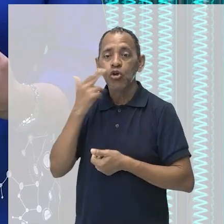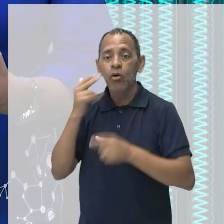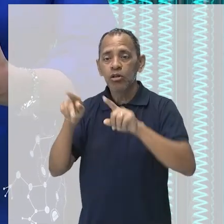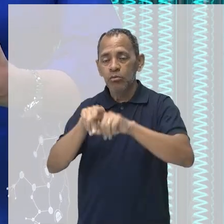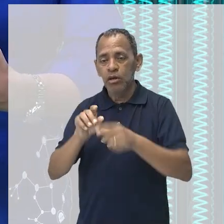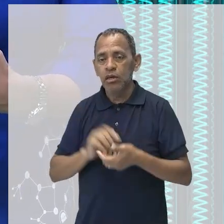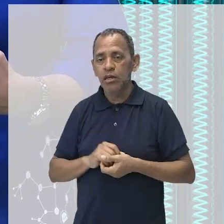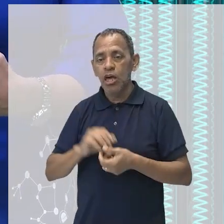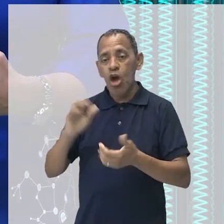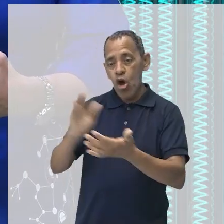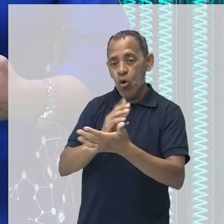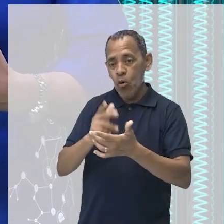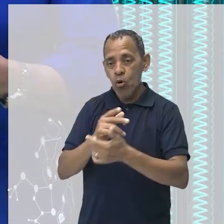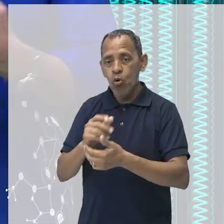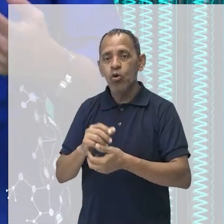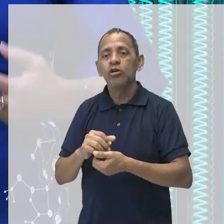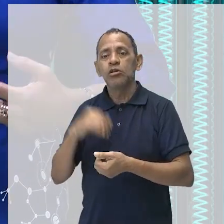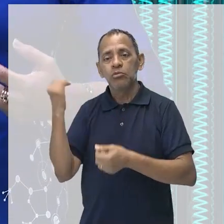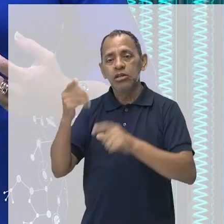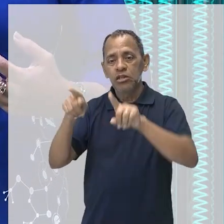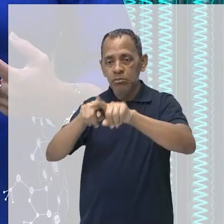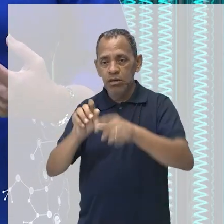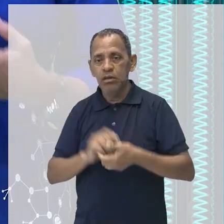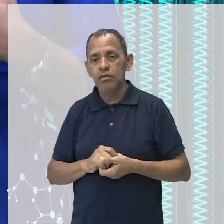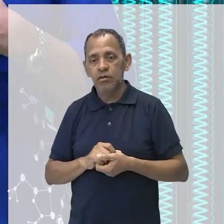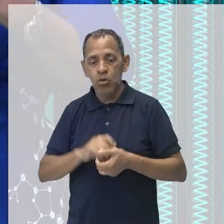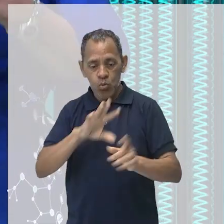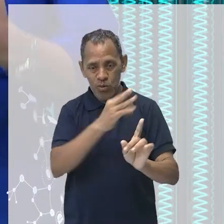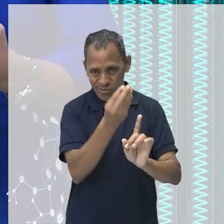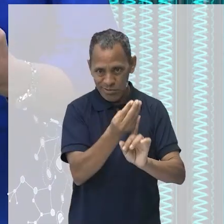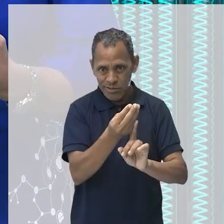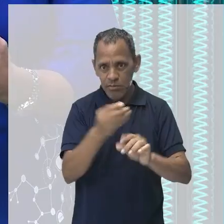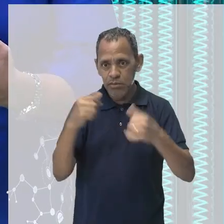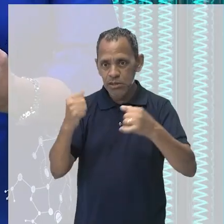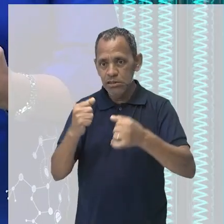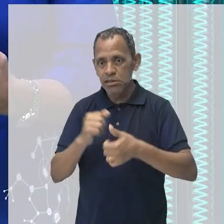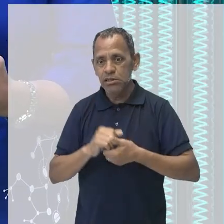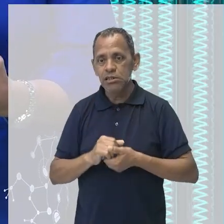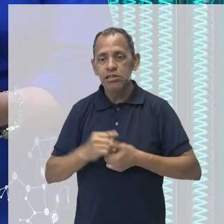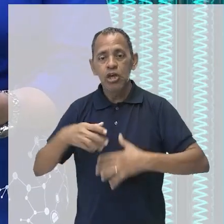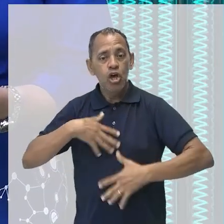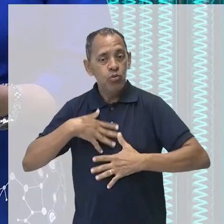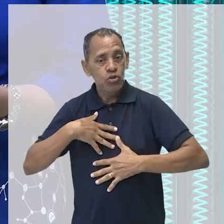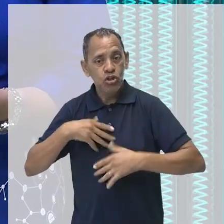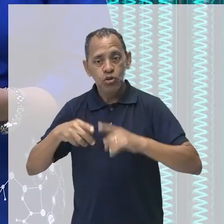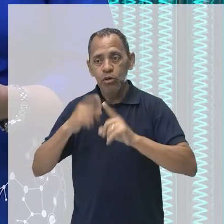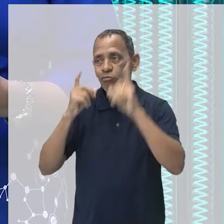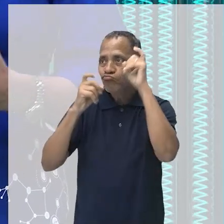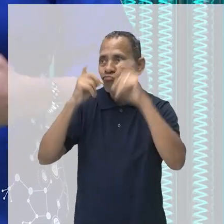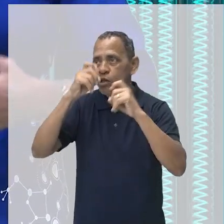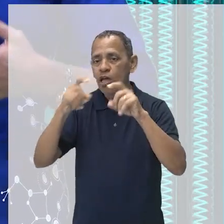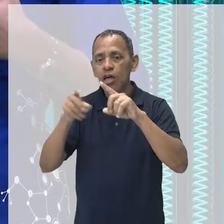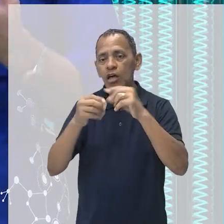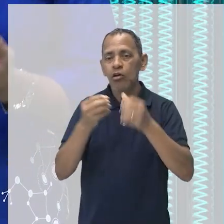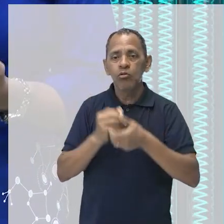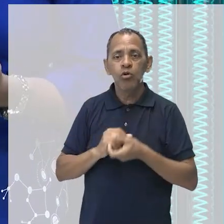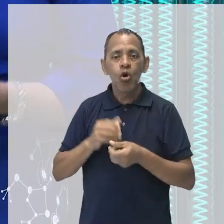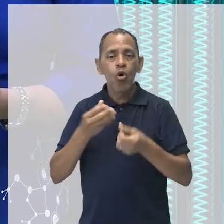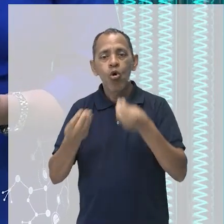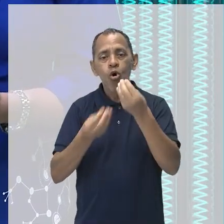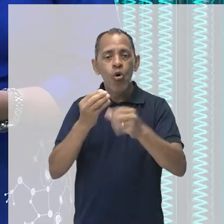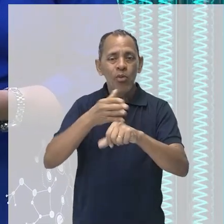o ator ele tem que fazer todas as expressões corporais, o tempo que ele vai entrar na cena, e também